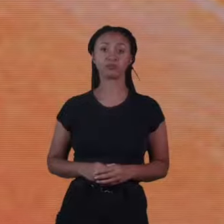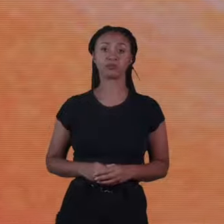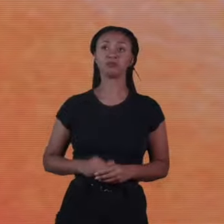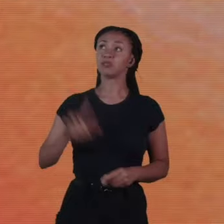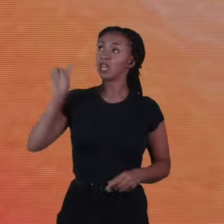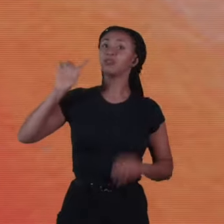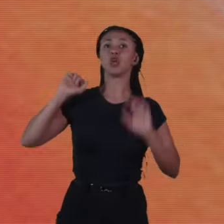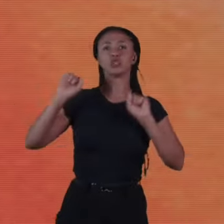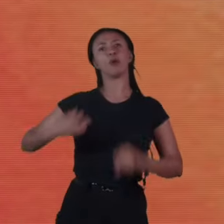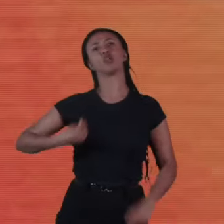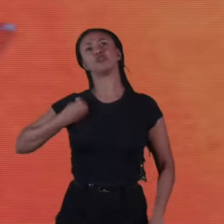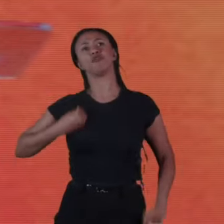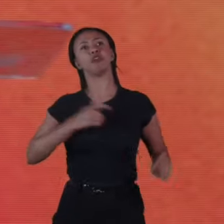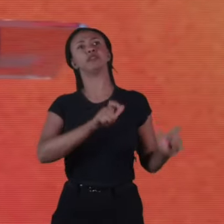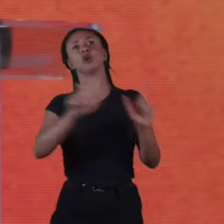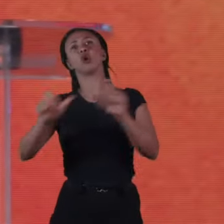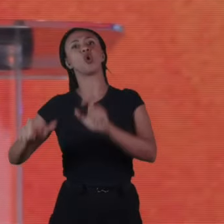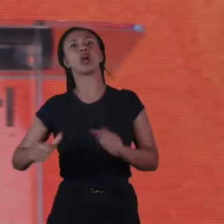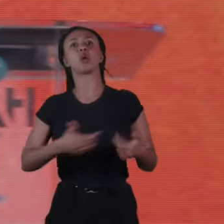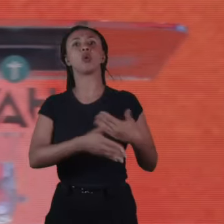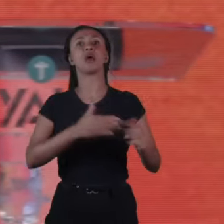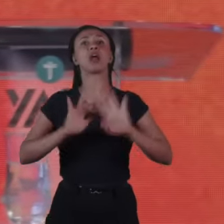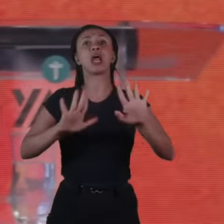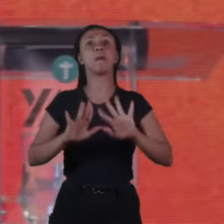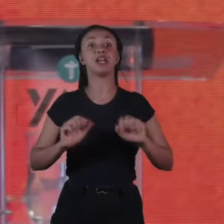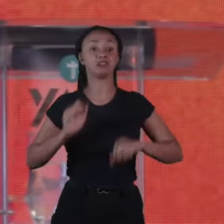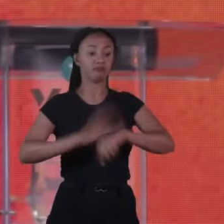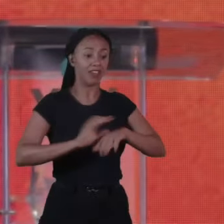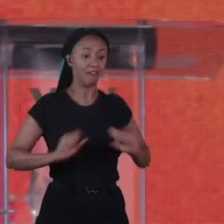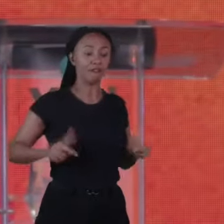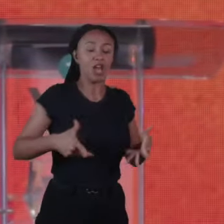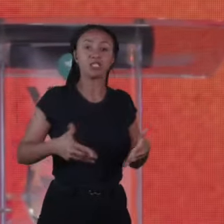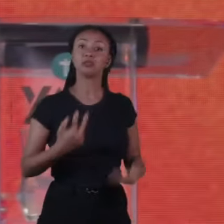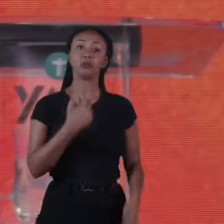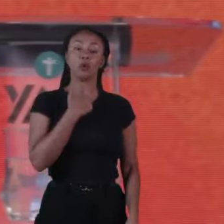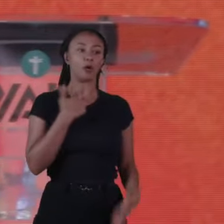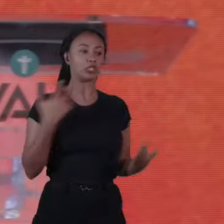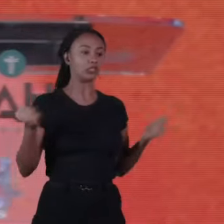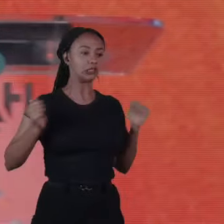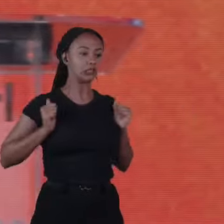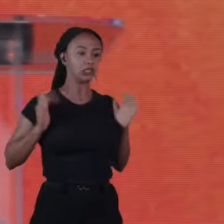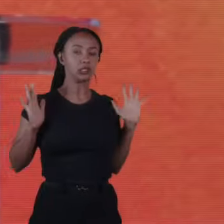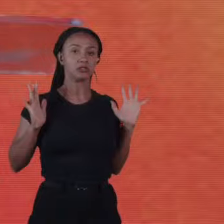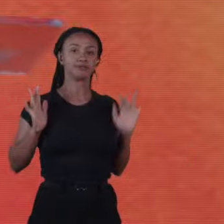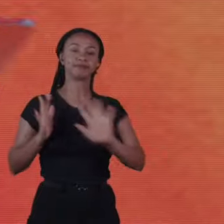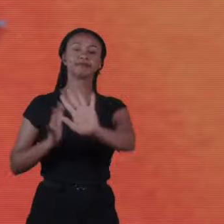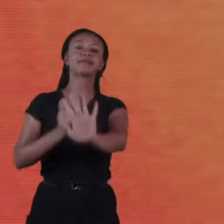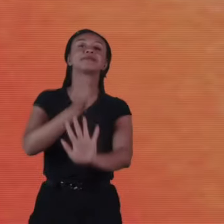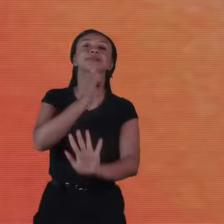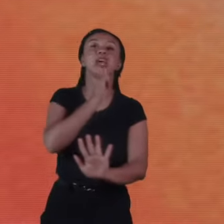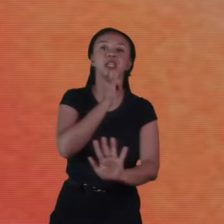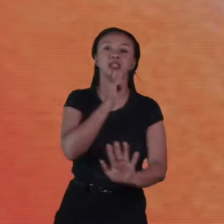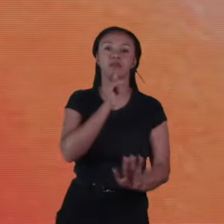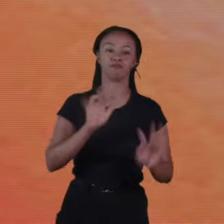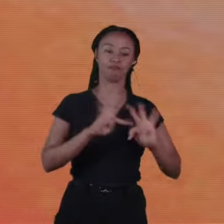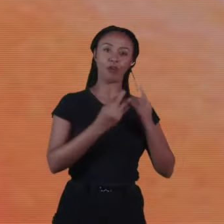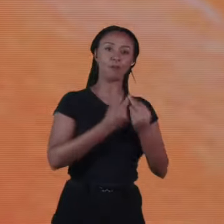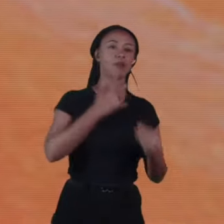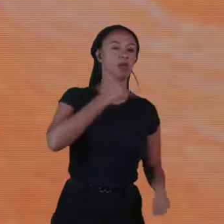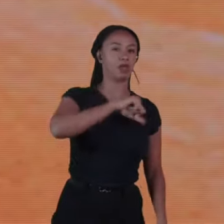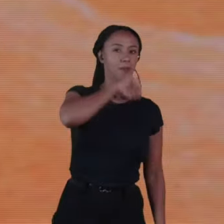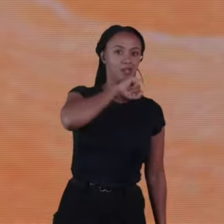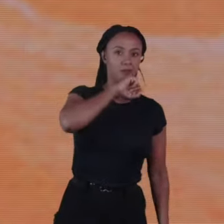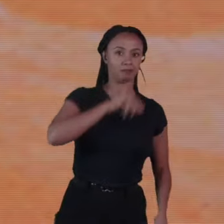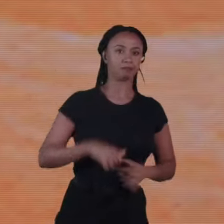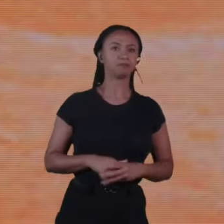estar presente, se ele não pudesse fazer nada. Isso acontece muitas vezes com os pais.